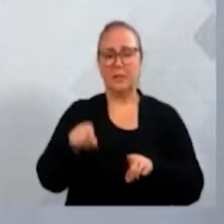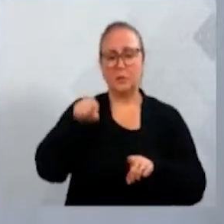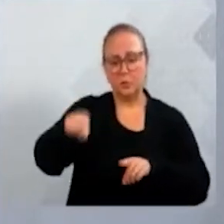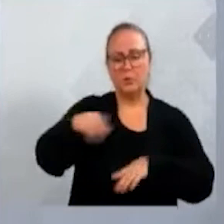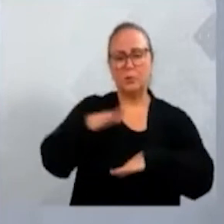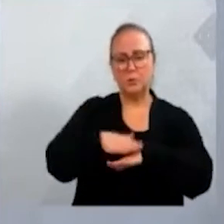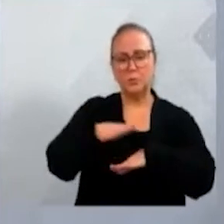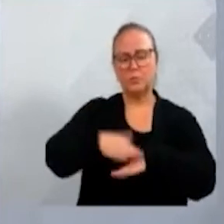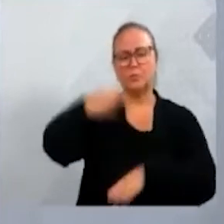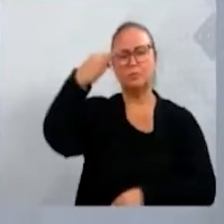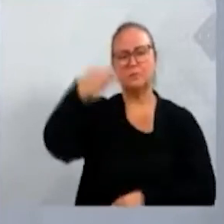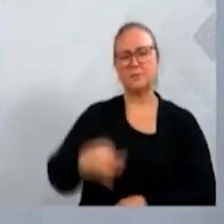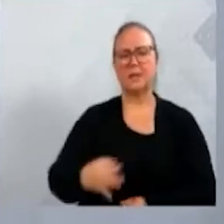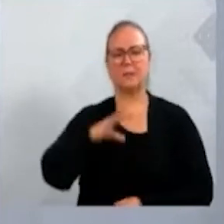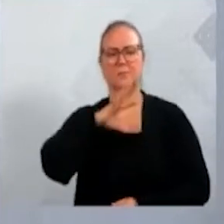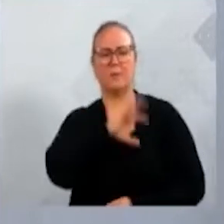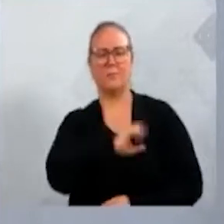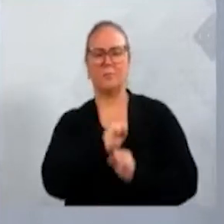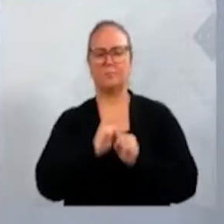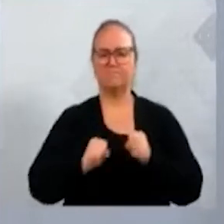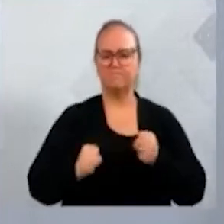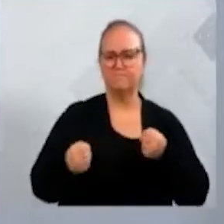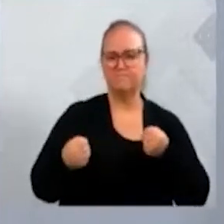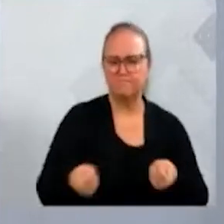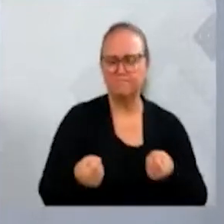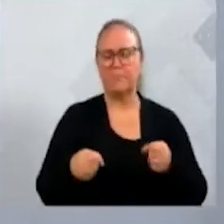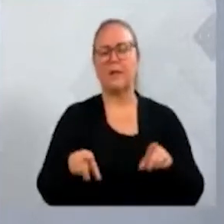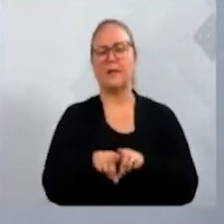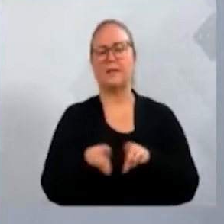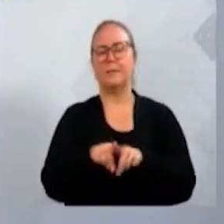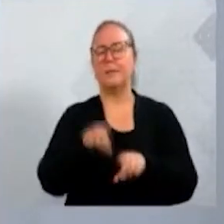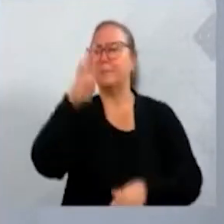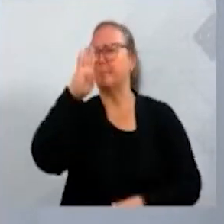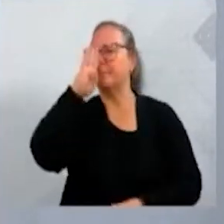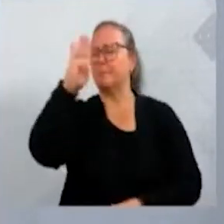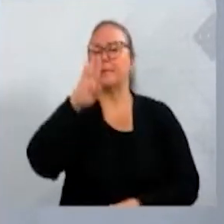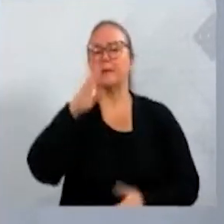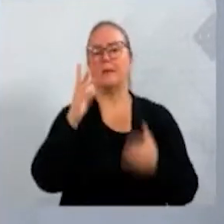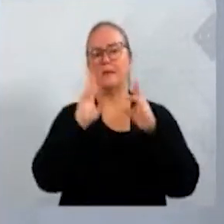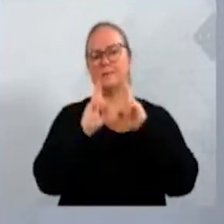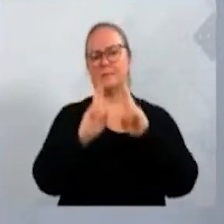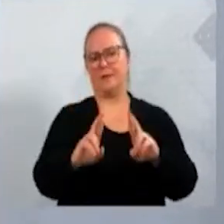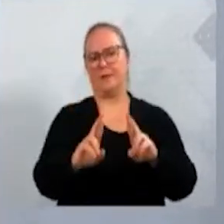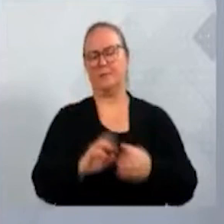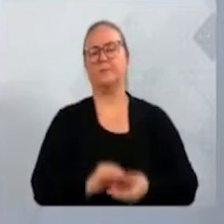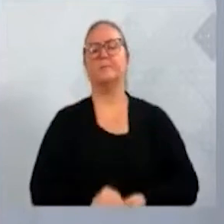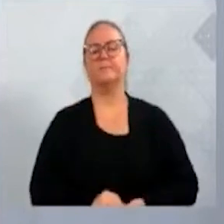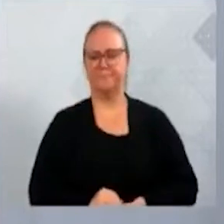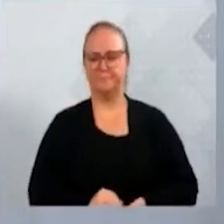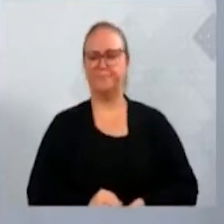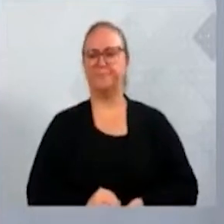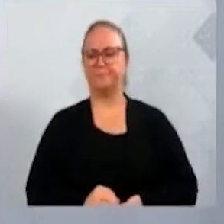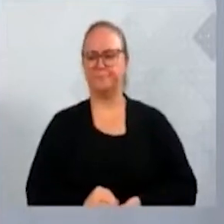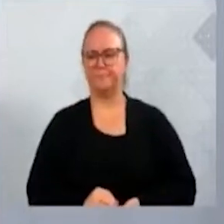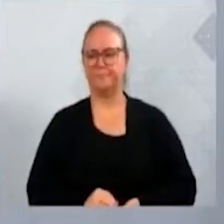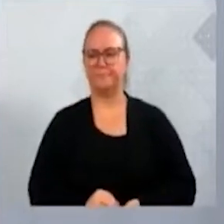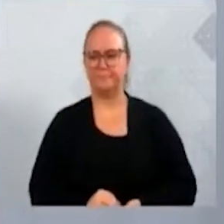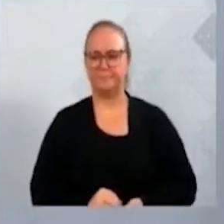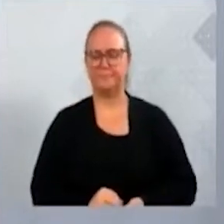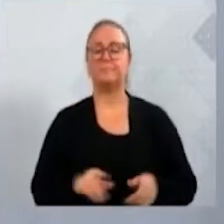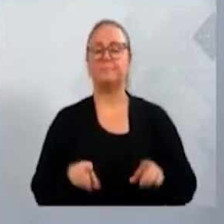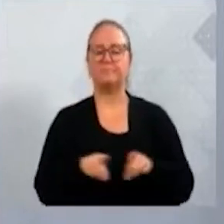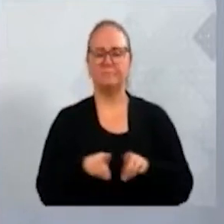porque fazem com amor com dedicação e com acima de tudo um respeito ao próximo também tenho como já falei pros nossos